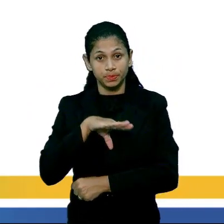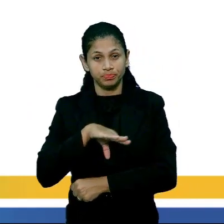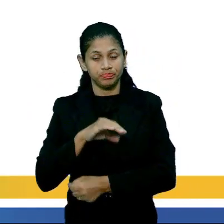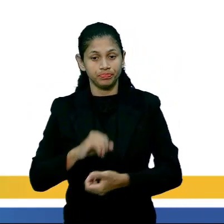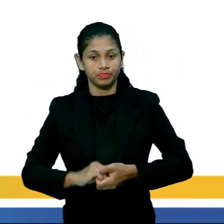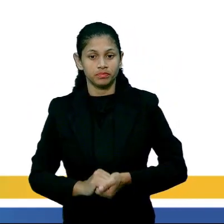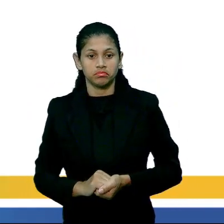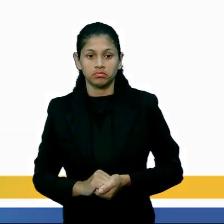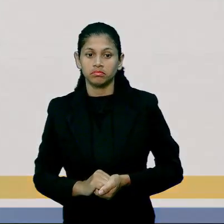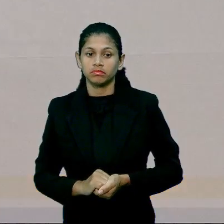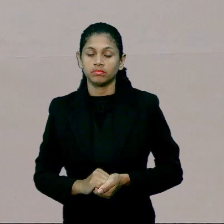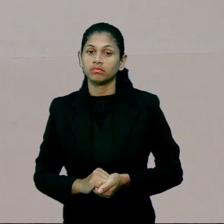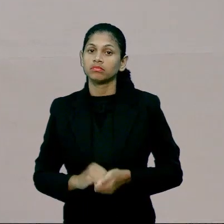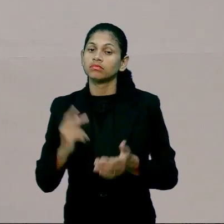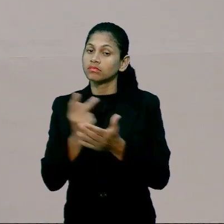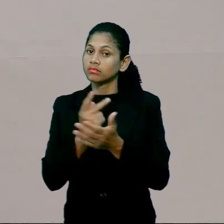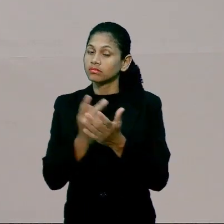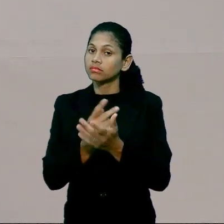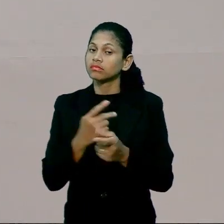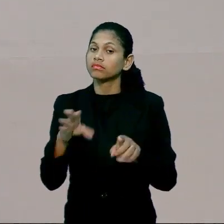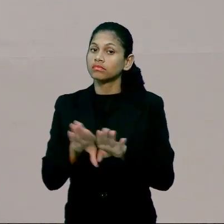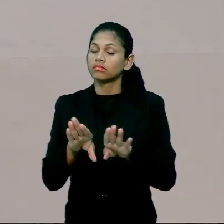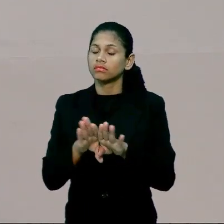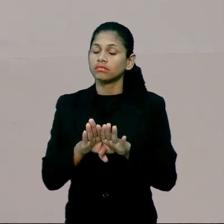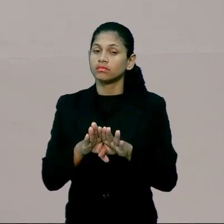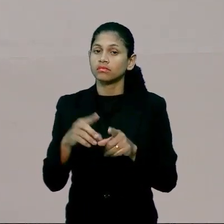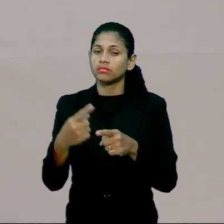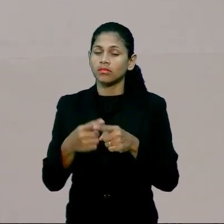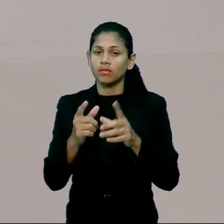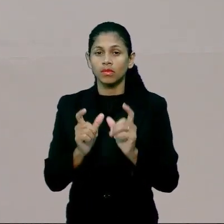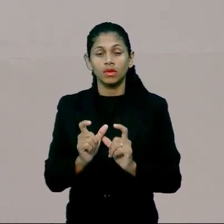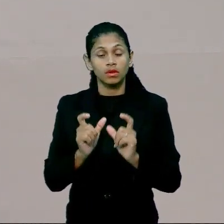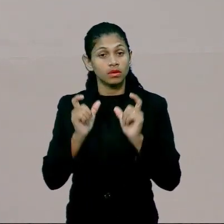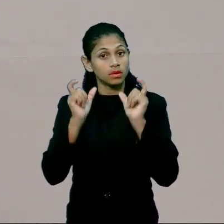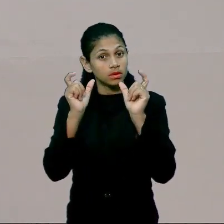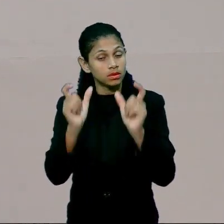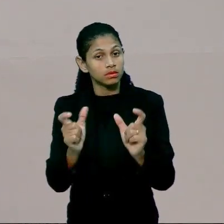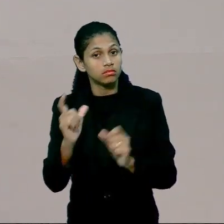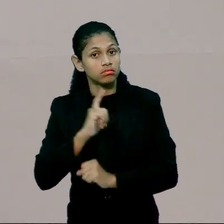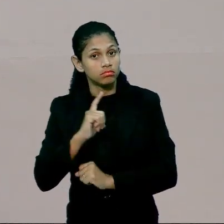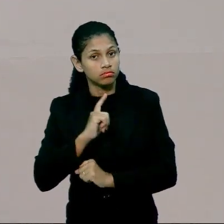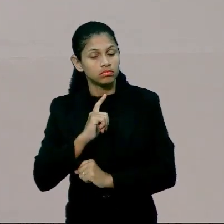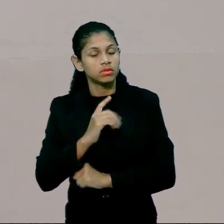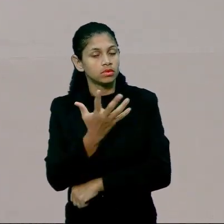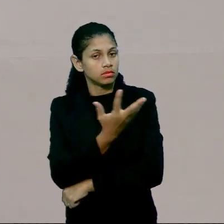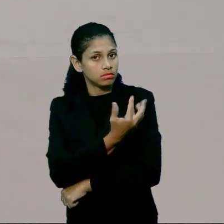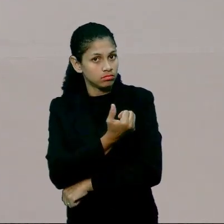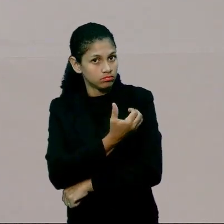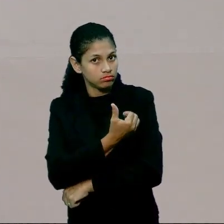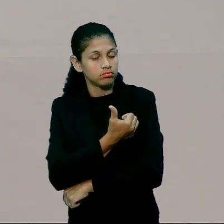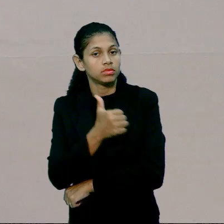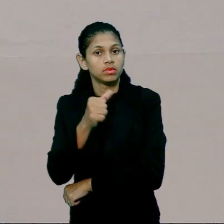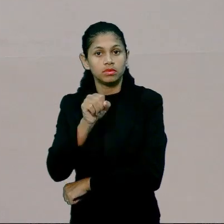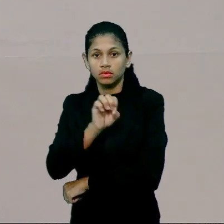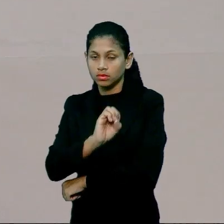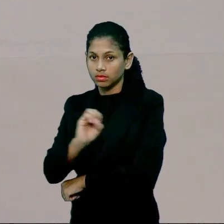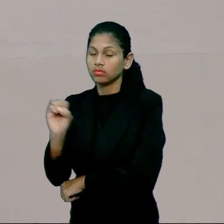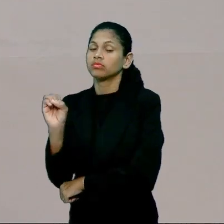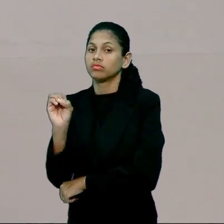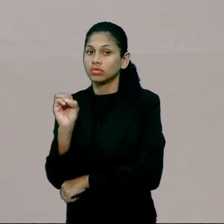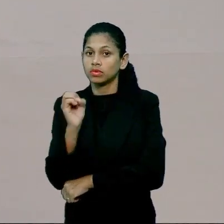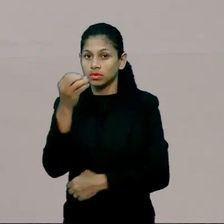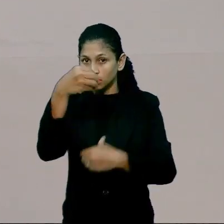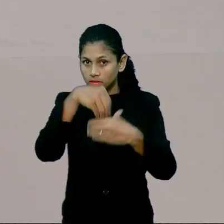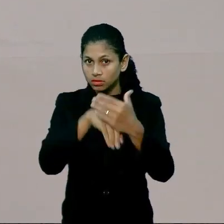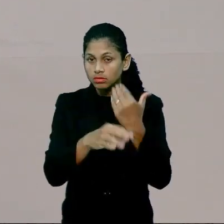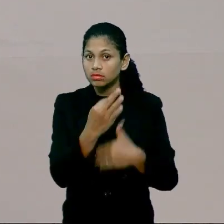Também não é a nossa resposta. Se você observar, existe sim um número ali, no caso 800, no meio do texto,